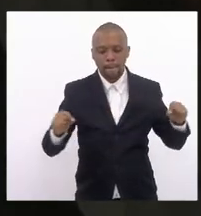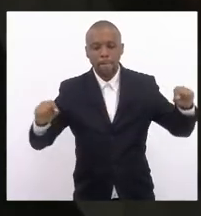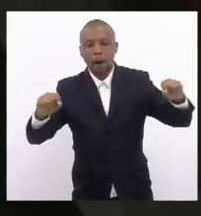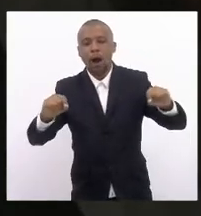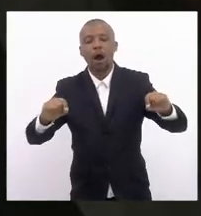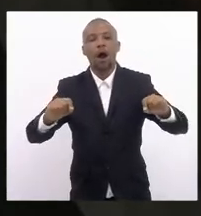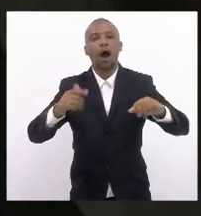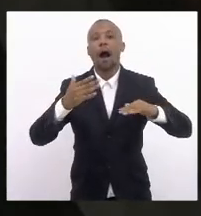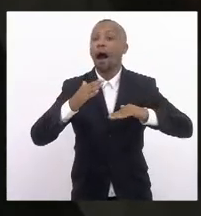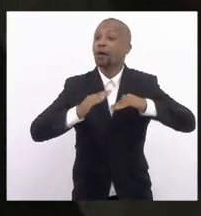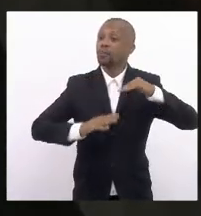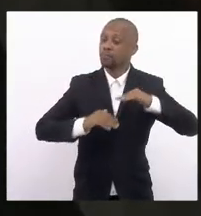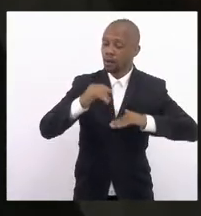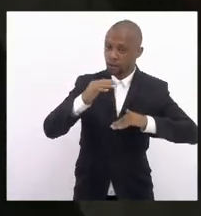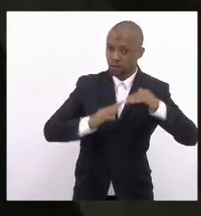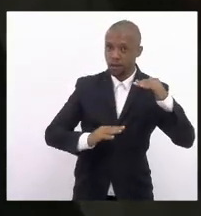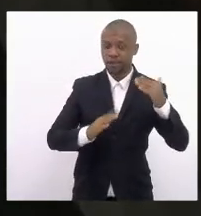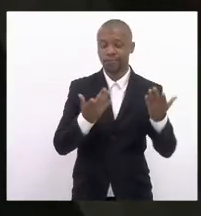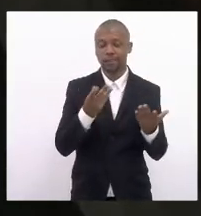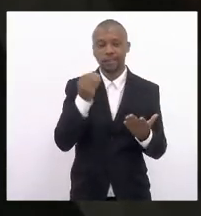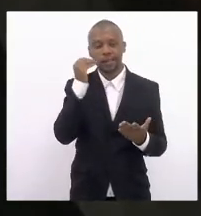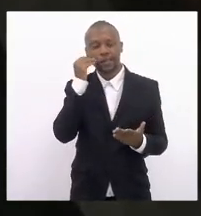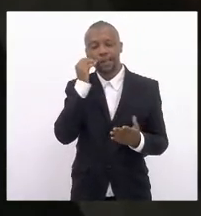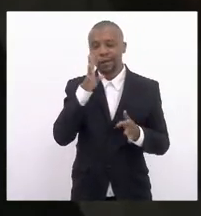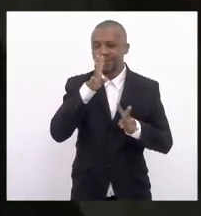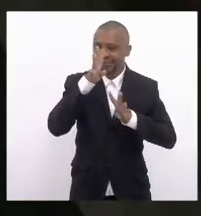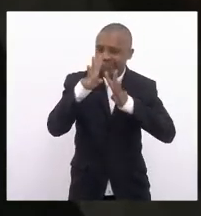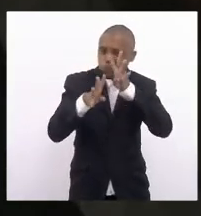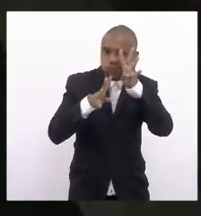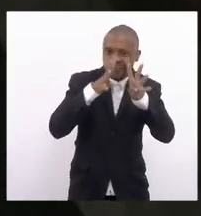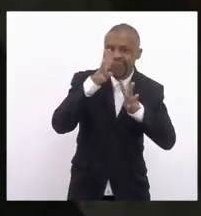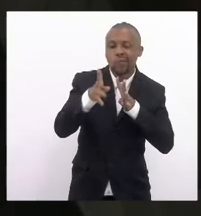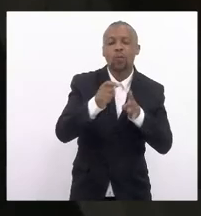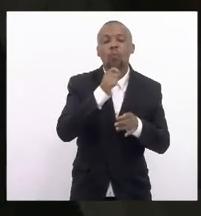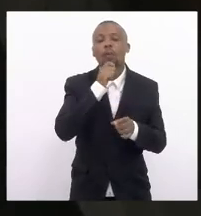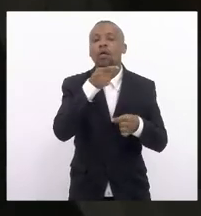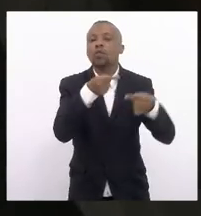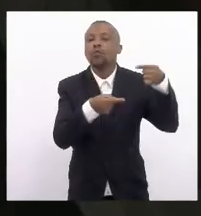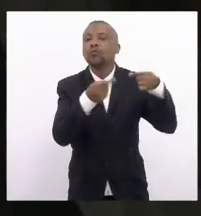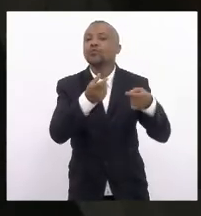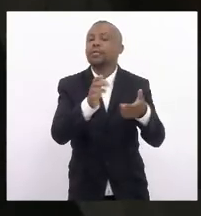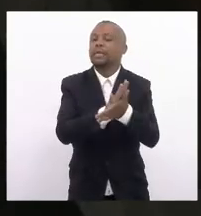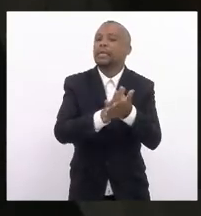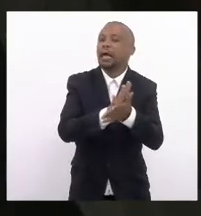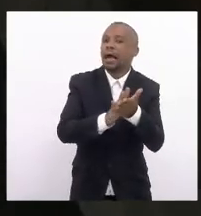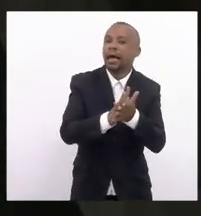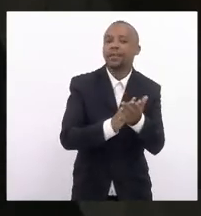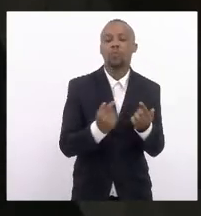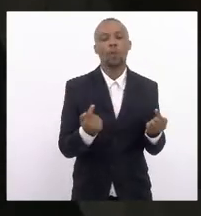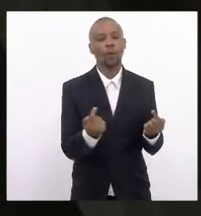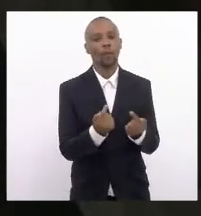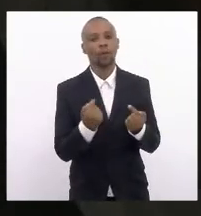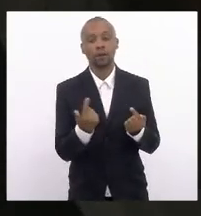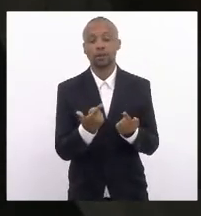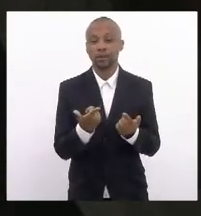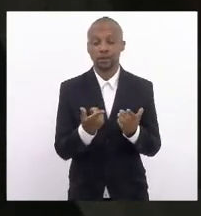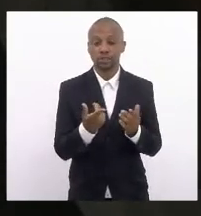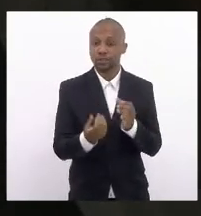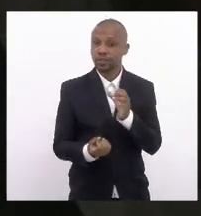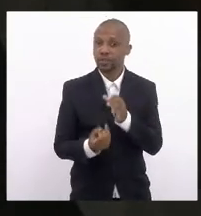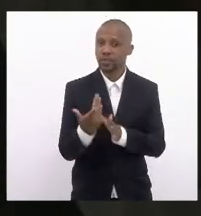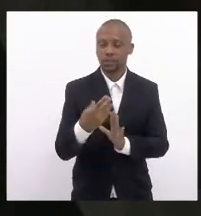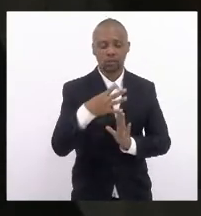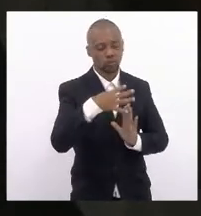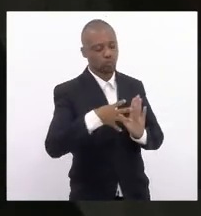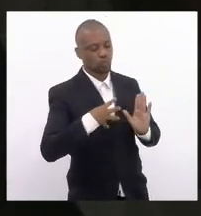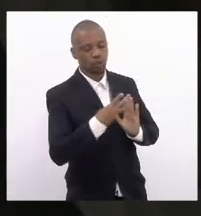carreiras de maneira improvisada, sem discussão prévia com ninguém, de um novo currículo